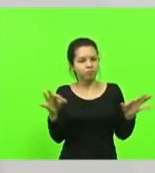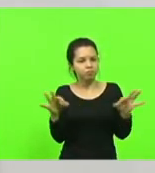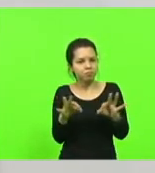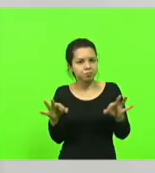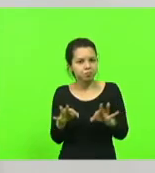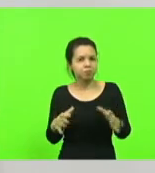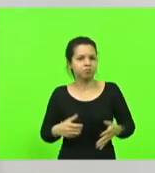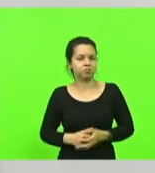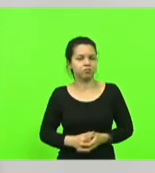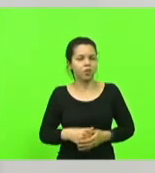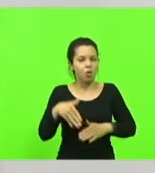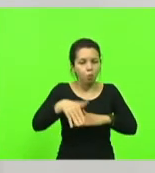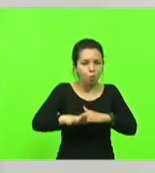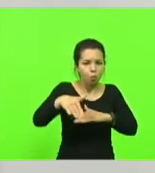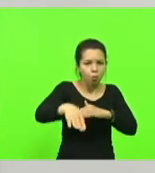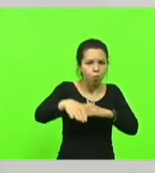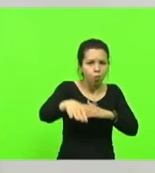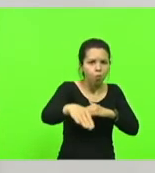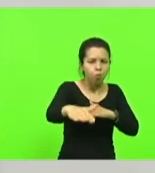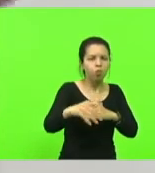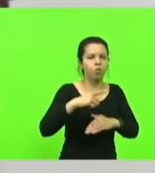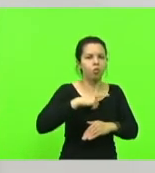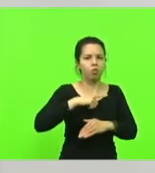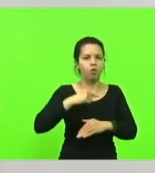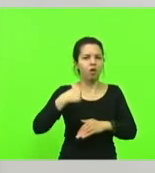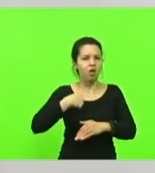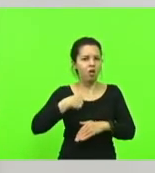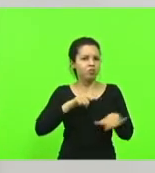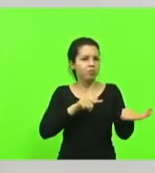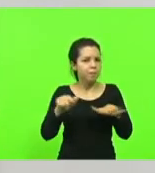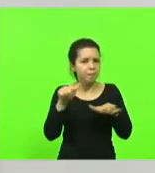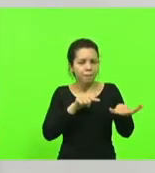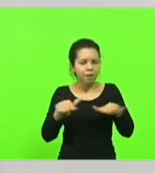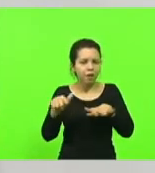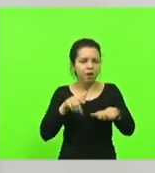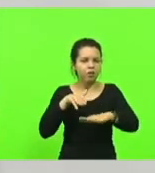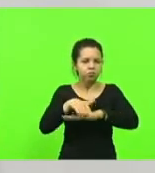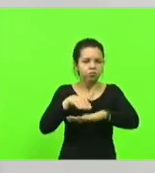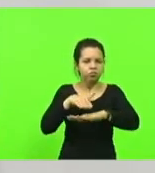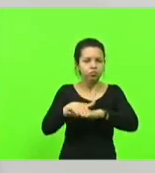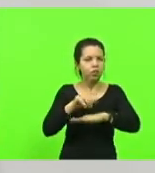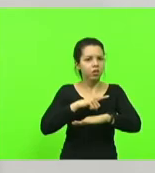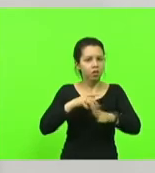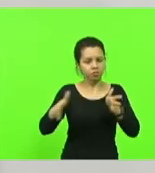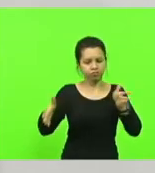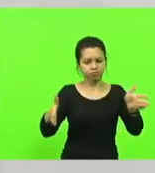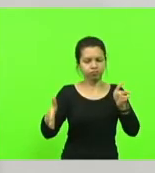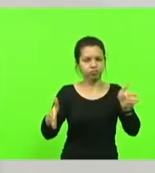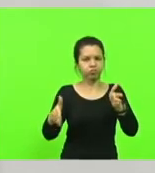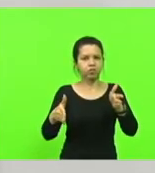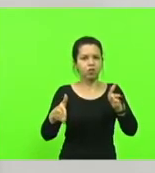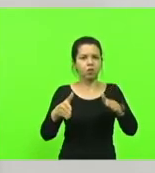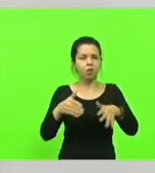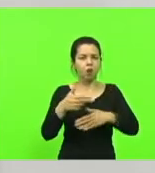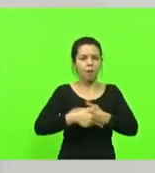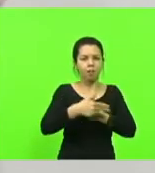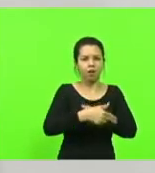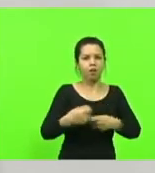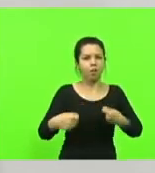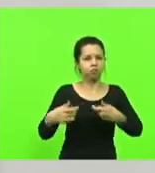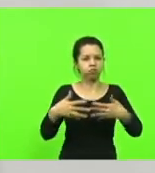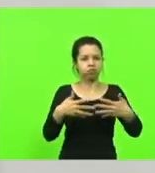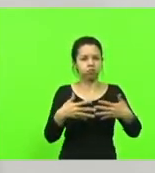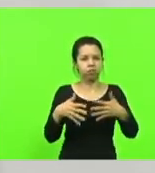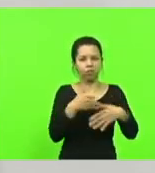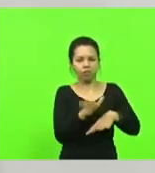só buraco. Eu passo por ela toda semana. Tem trechos que os caminhões ficam fazendo zigue-zague, saindo fora